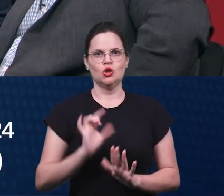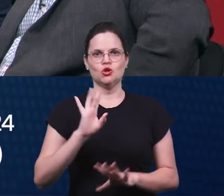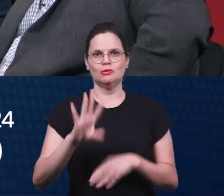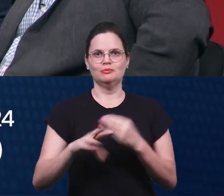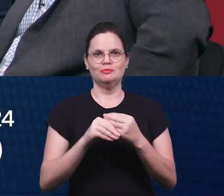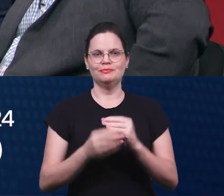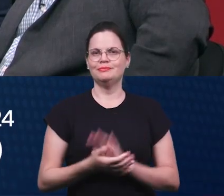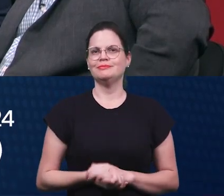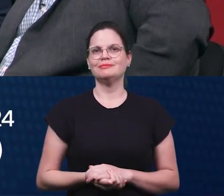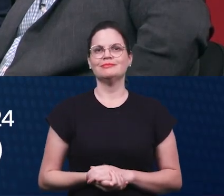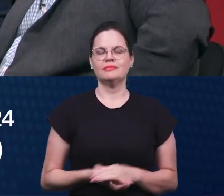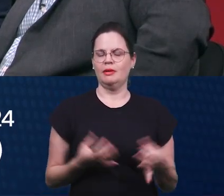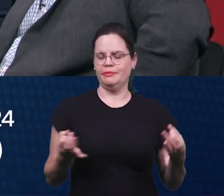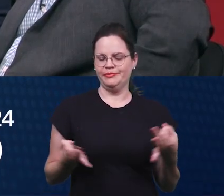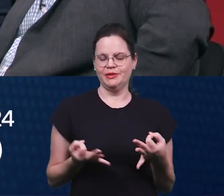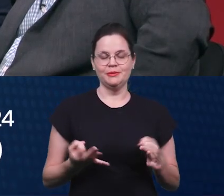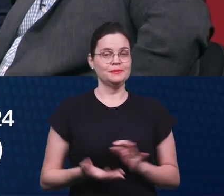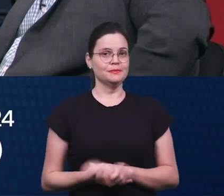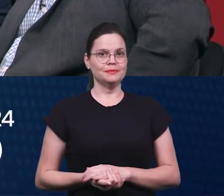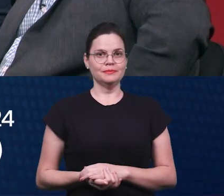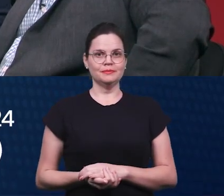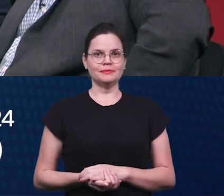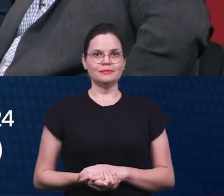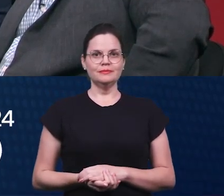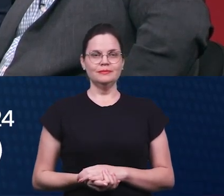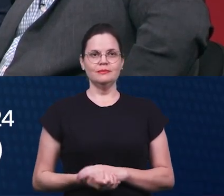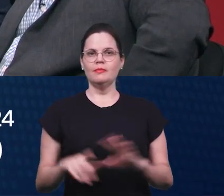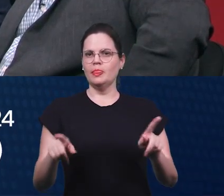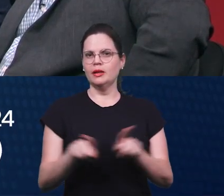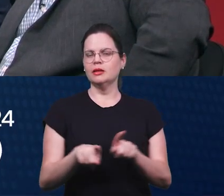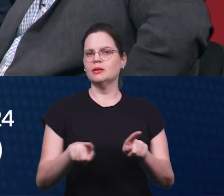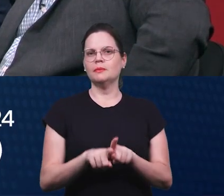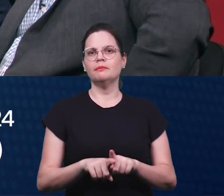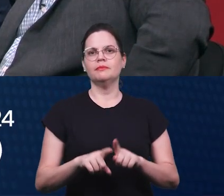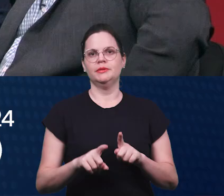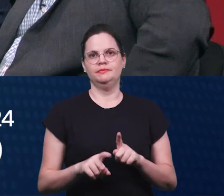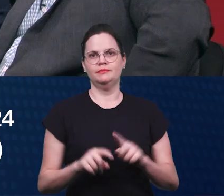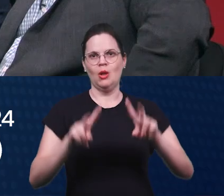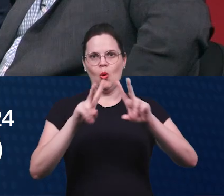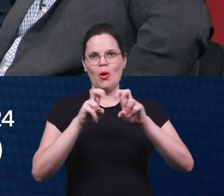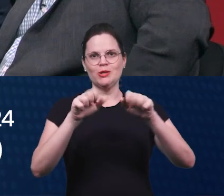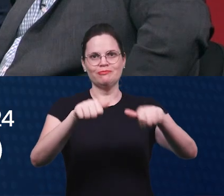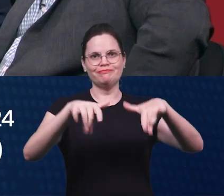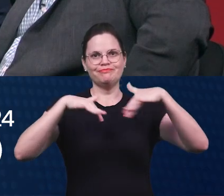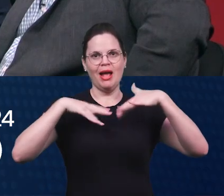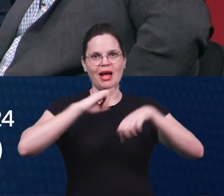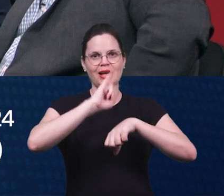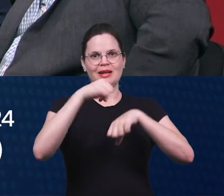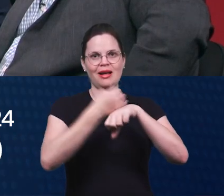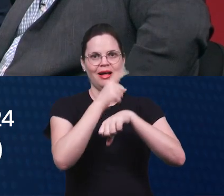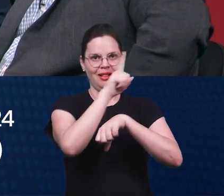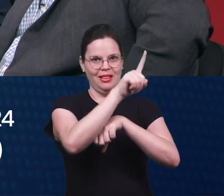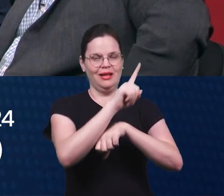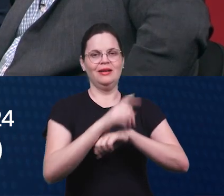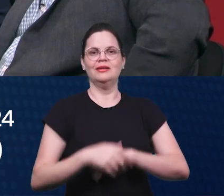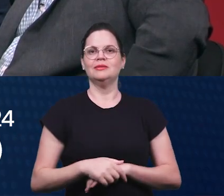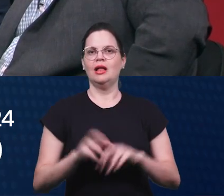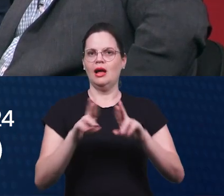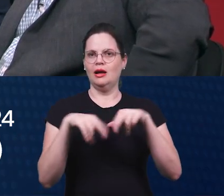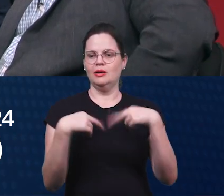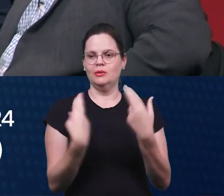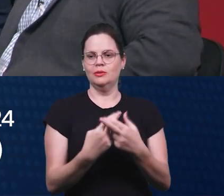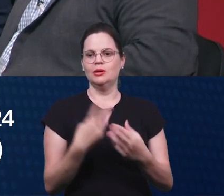colocação. Perfeitamente. Ainda dentro do Concílio de Jerusalém, tudo